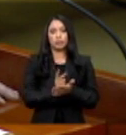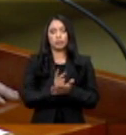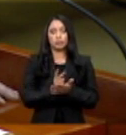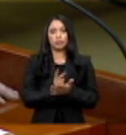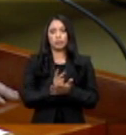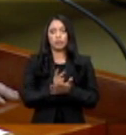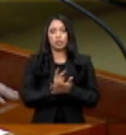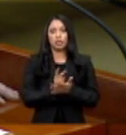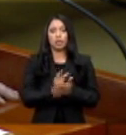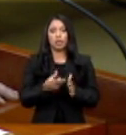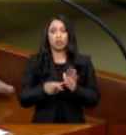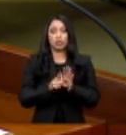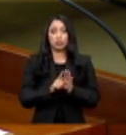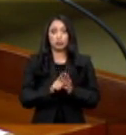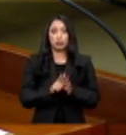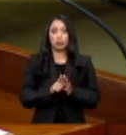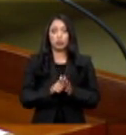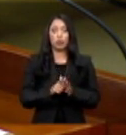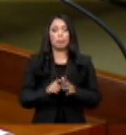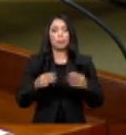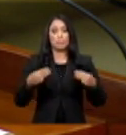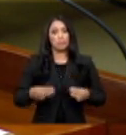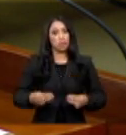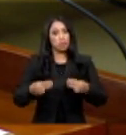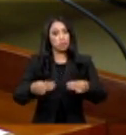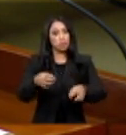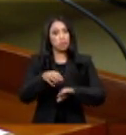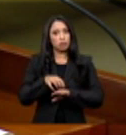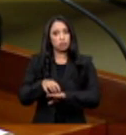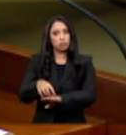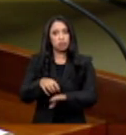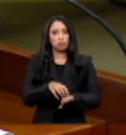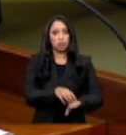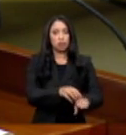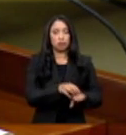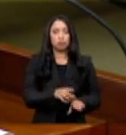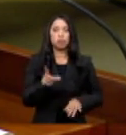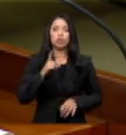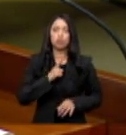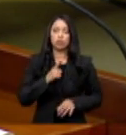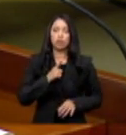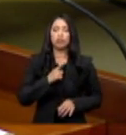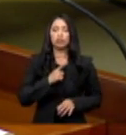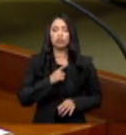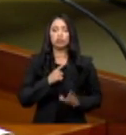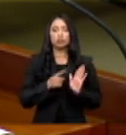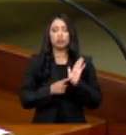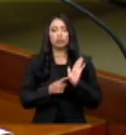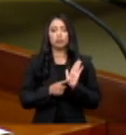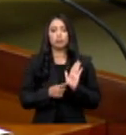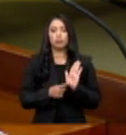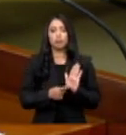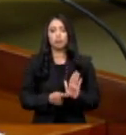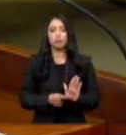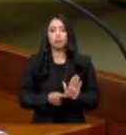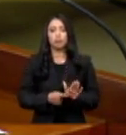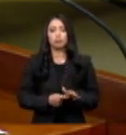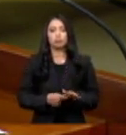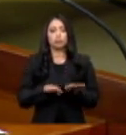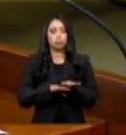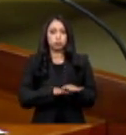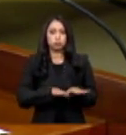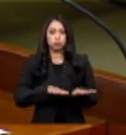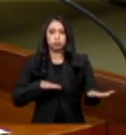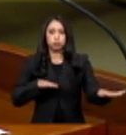o antigo Ministério dos Transportes já estabelecia cenários com prorrogação antecipada da malha ferroviária